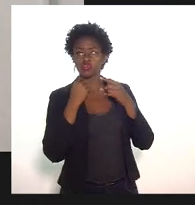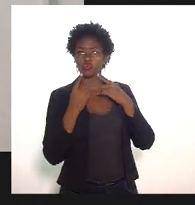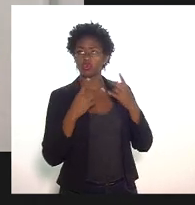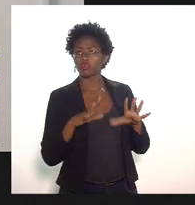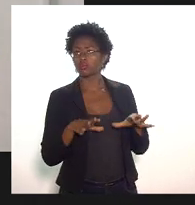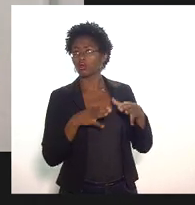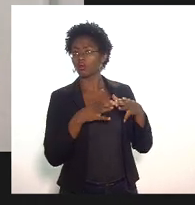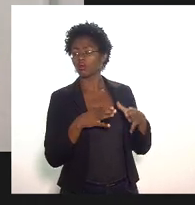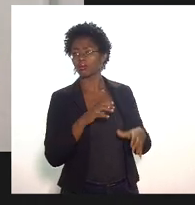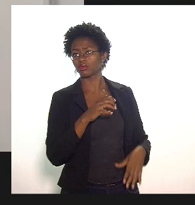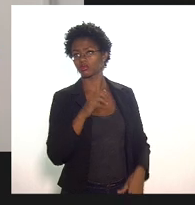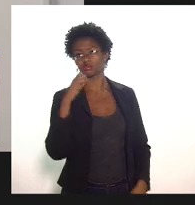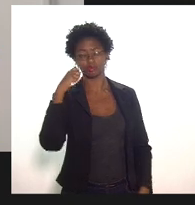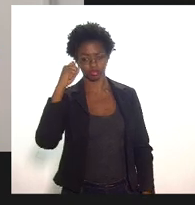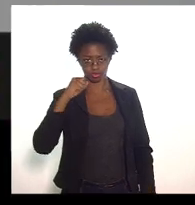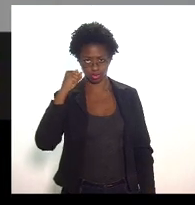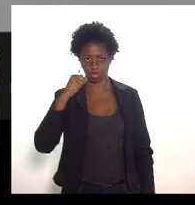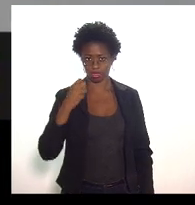senador.